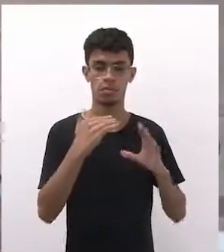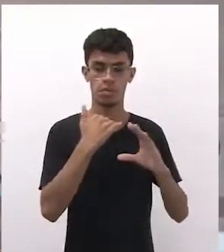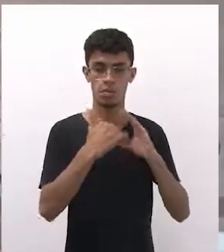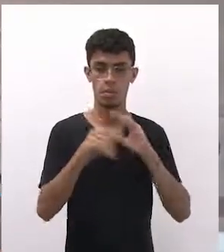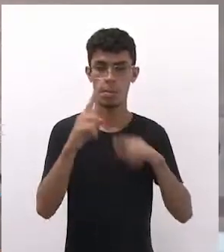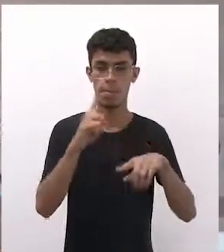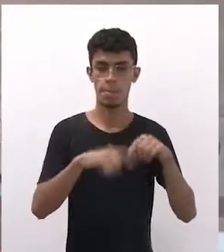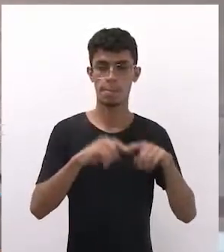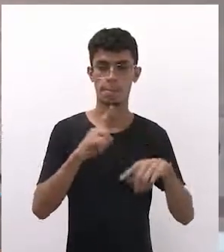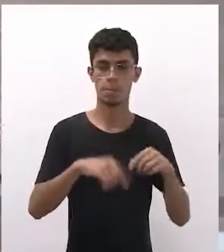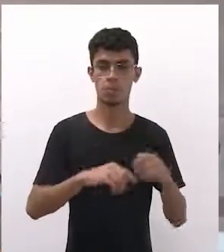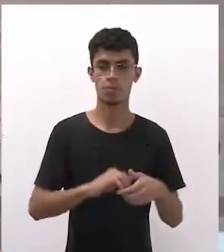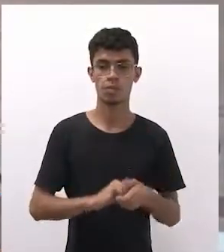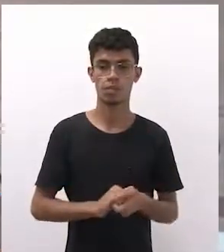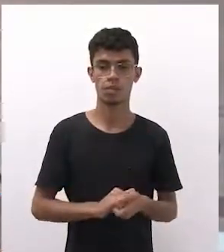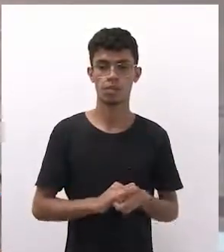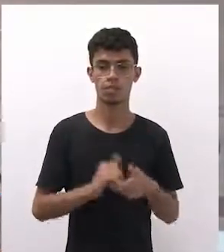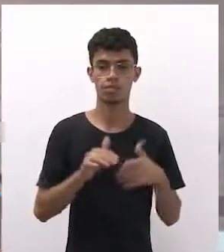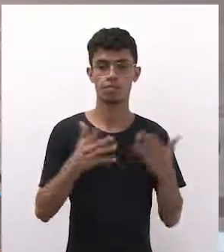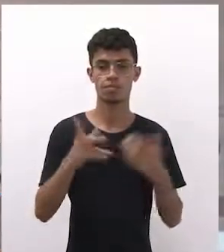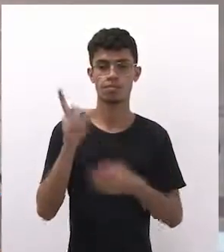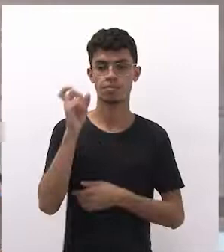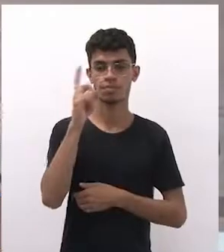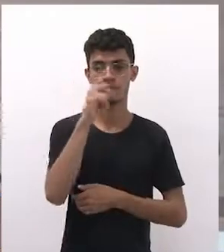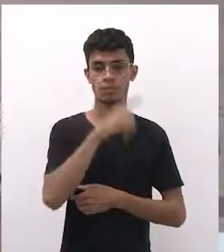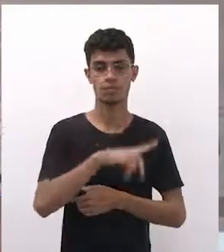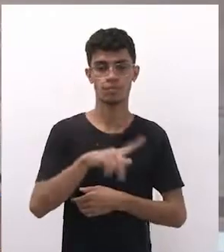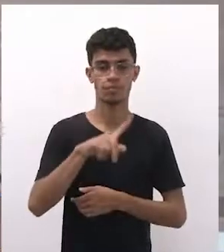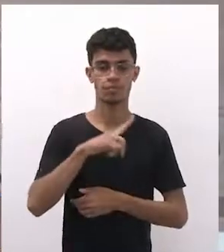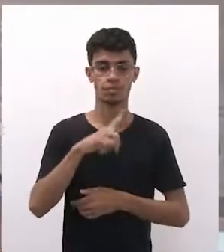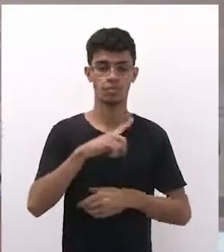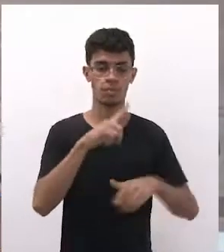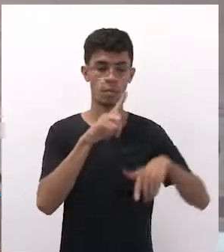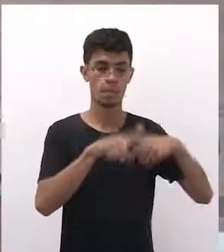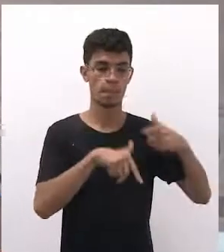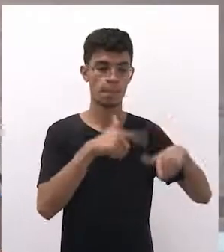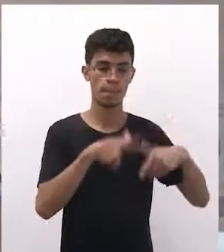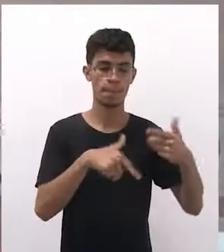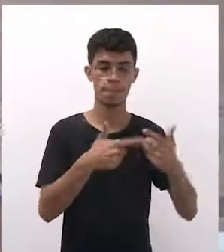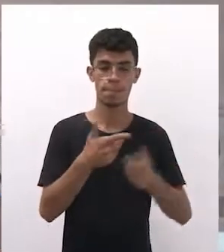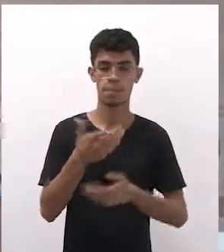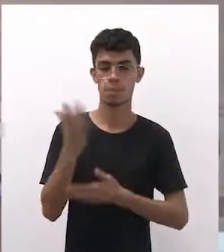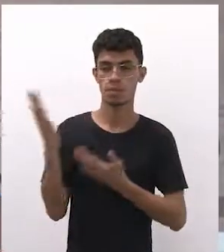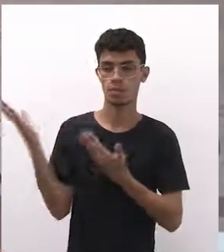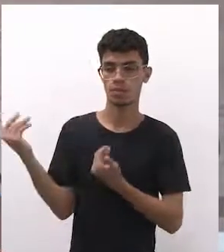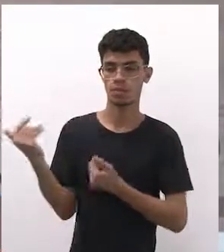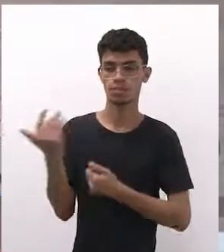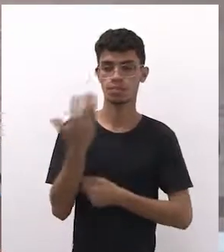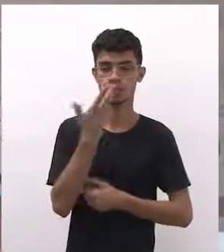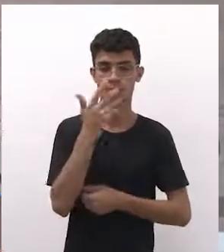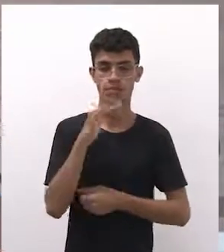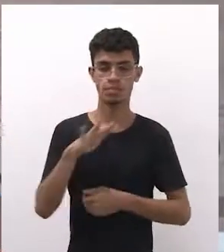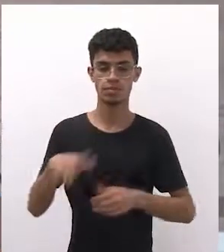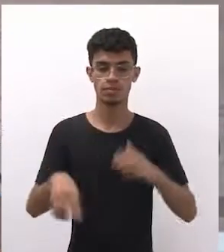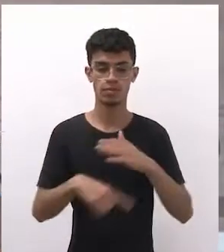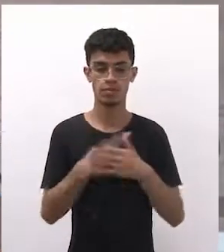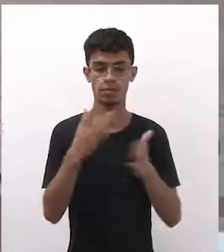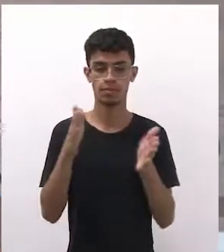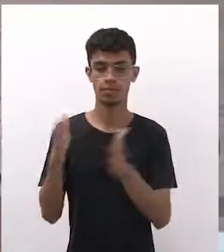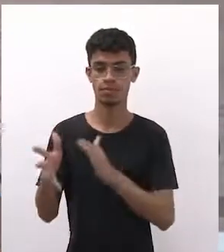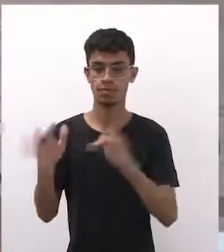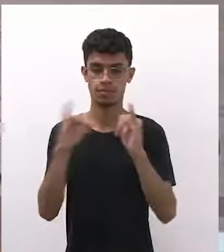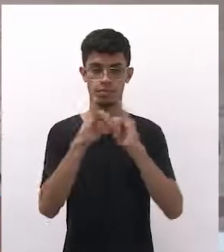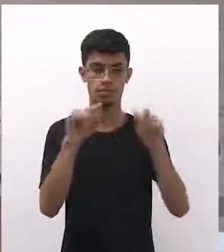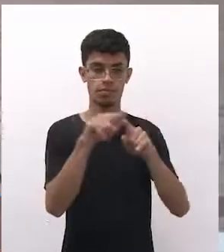material. E qual é a dificuldade que a gente tem no trabalho doméstico infantil? Bom, primeiro é isso que eu estava dizendo, ele